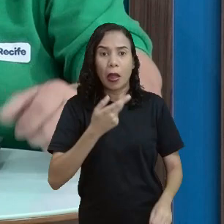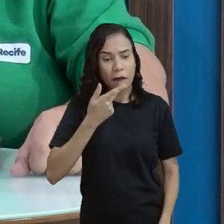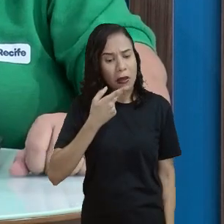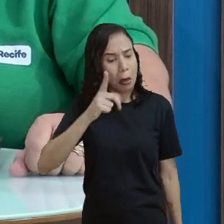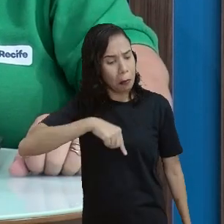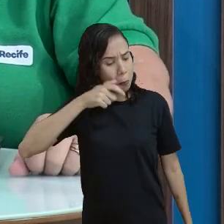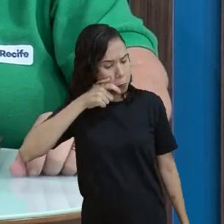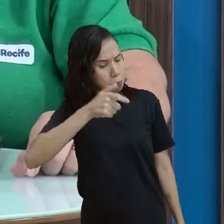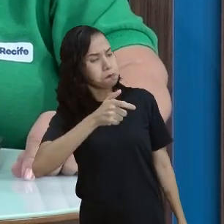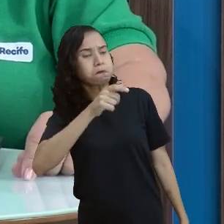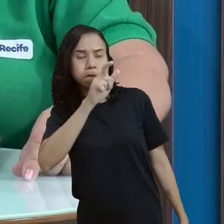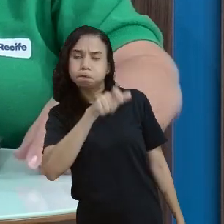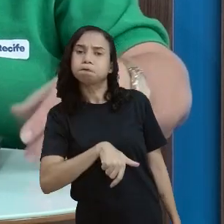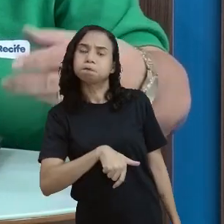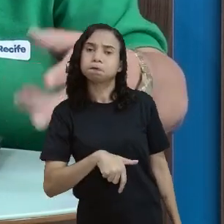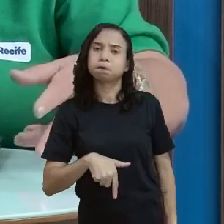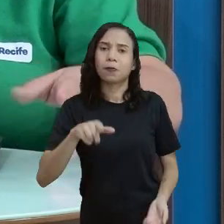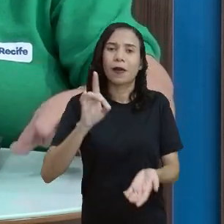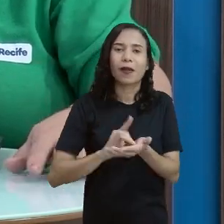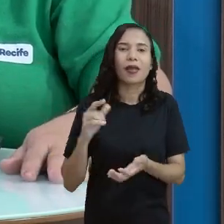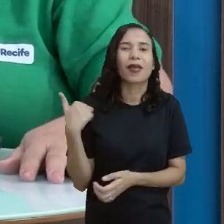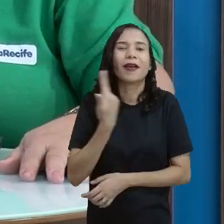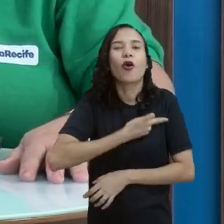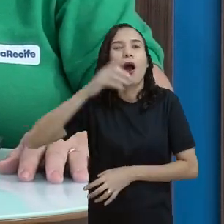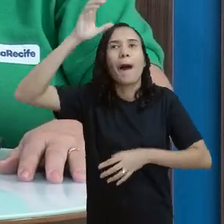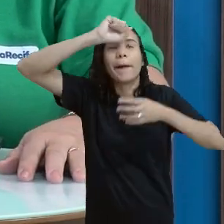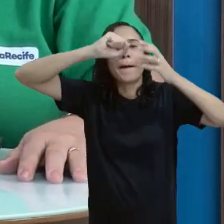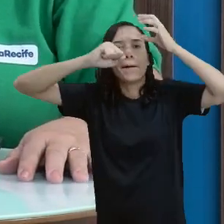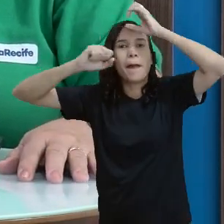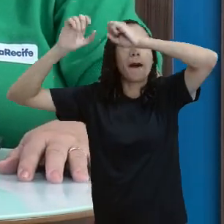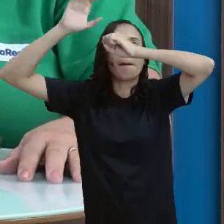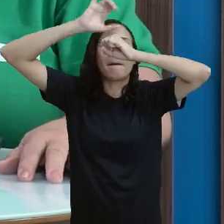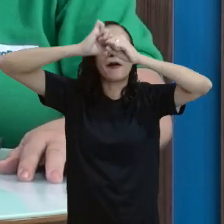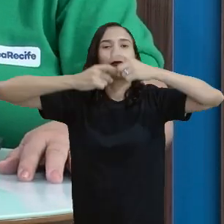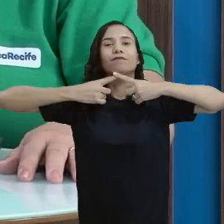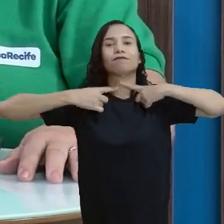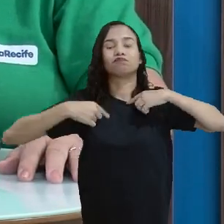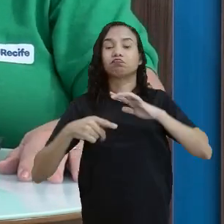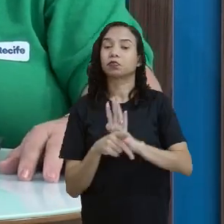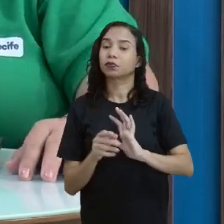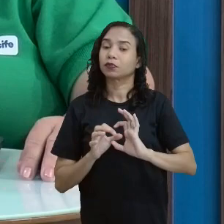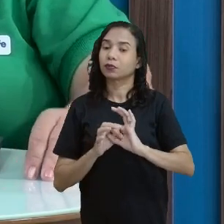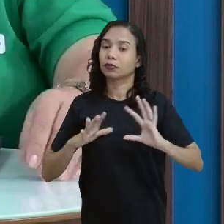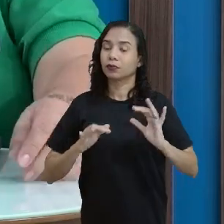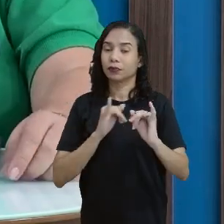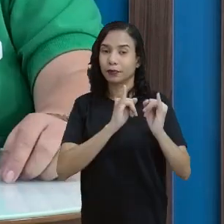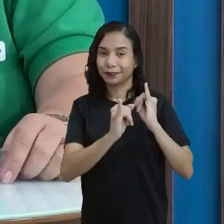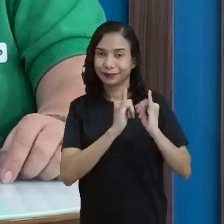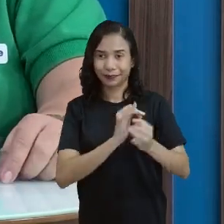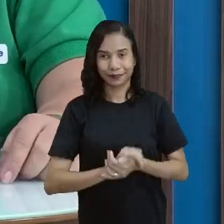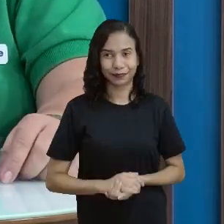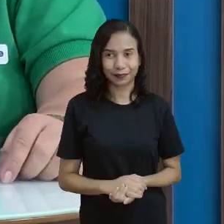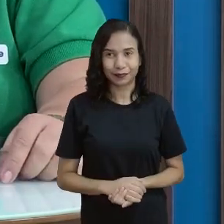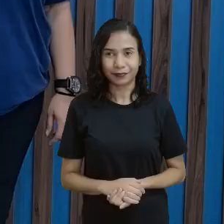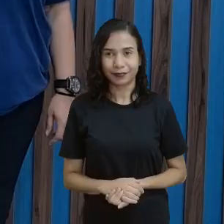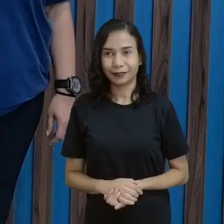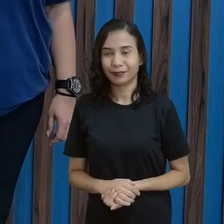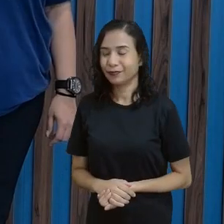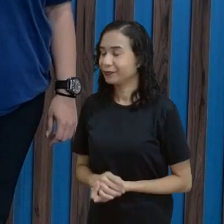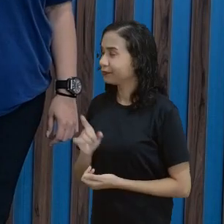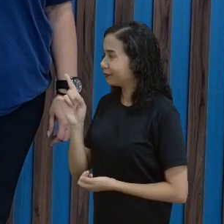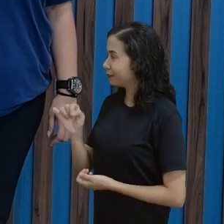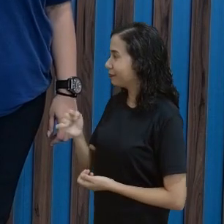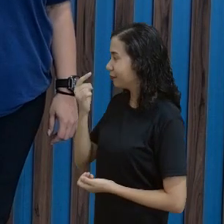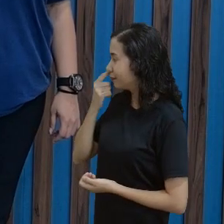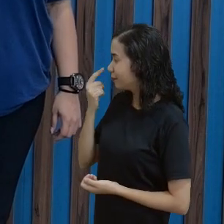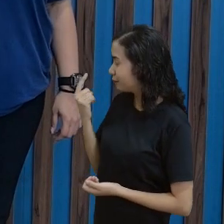super interessante. Olha aí. E né? a gente consegue aprender tudo, né? É. Que a gente quiser na internet, né? Pois é. Impressionante. Pois é, gente.